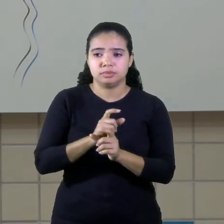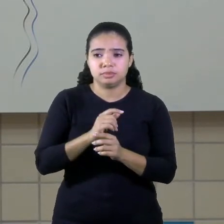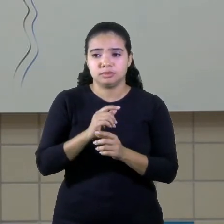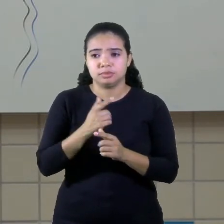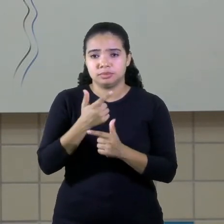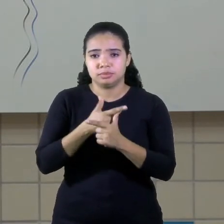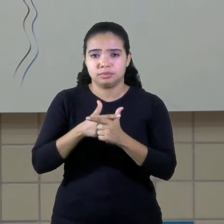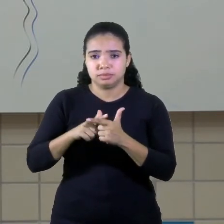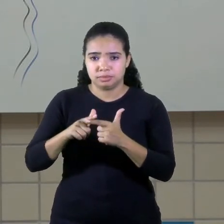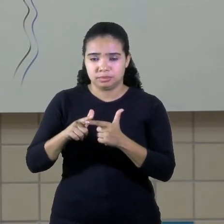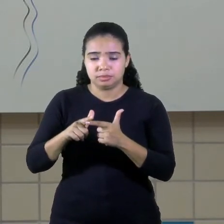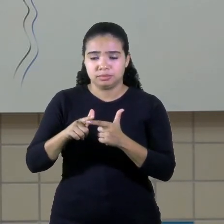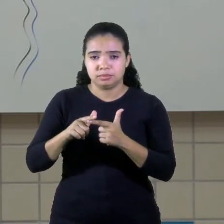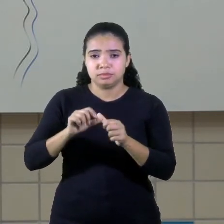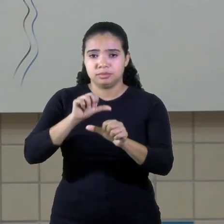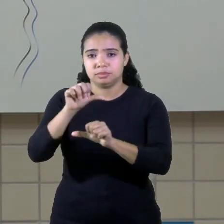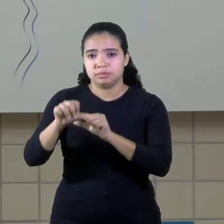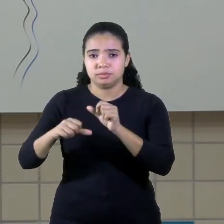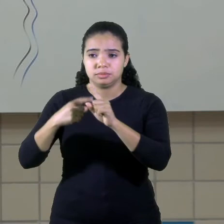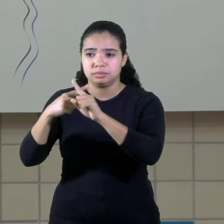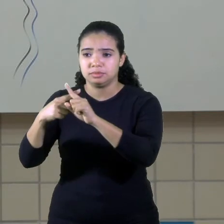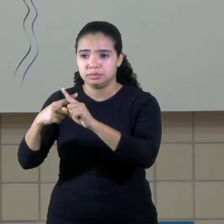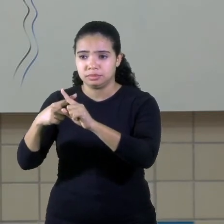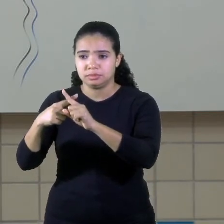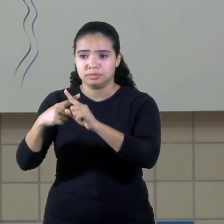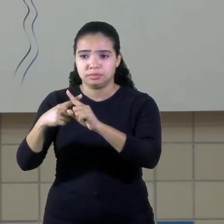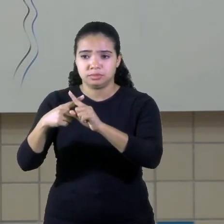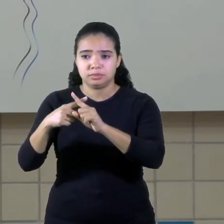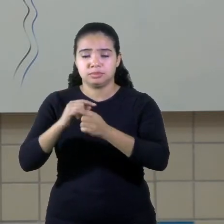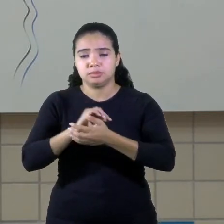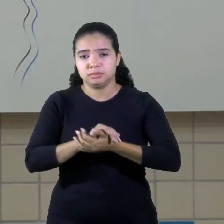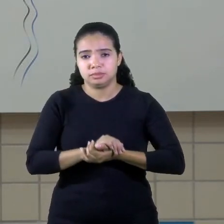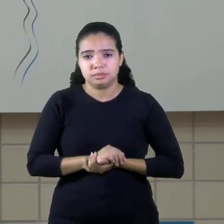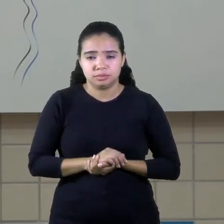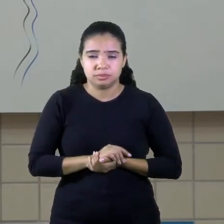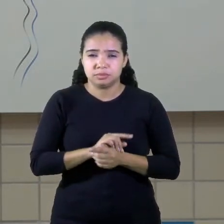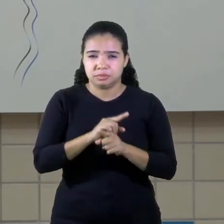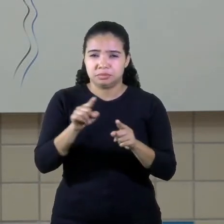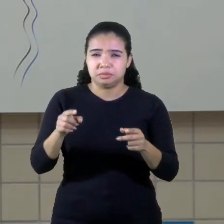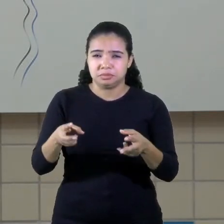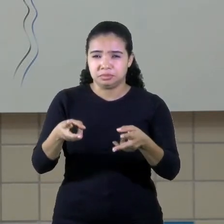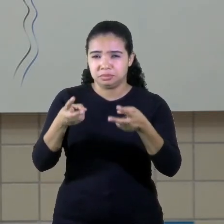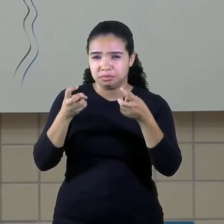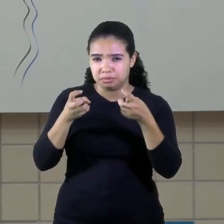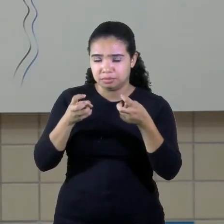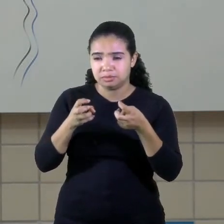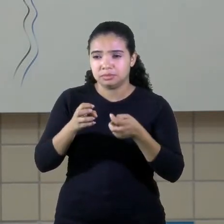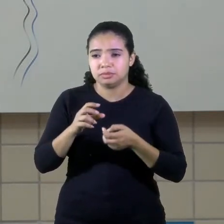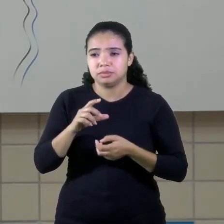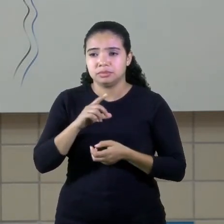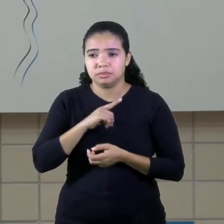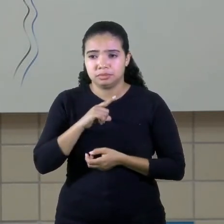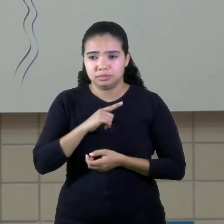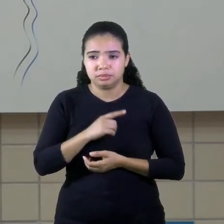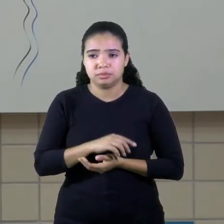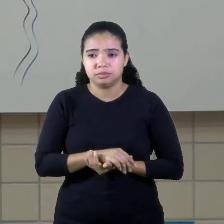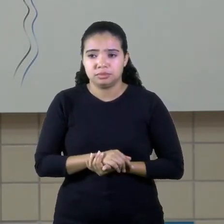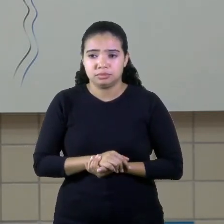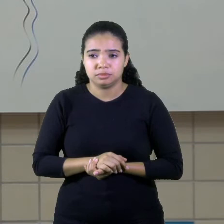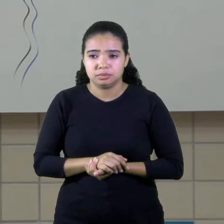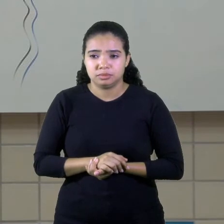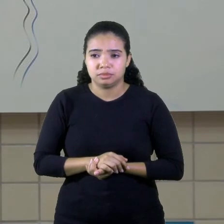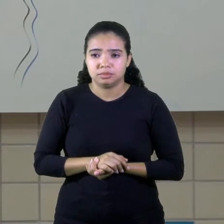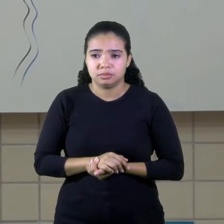vem multiplicando. Então, está multiplicando. Percebam que a partir desse momento, deixa de ser uma